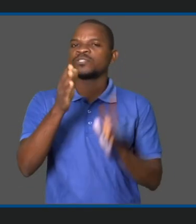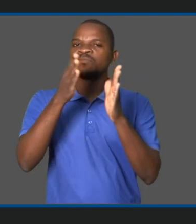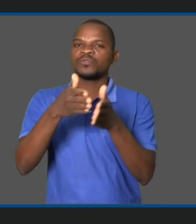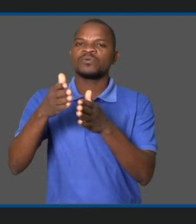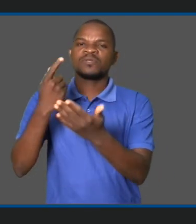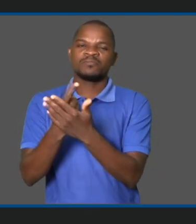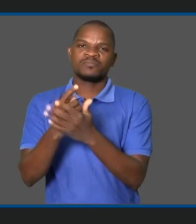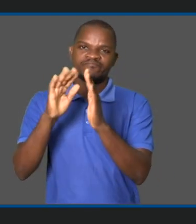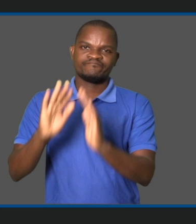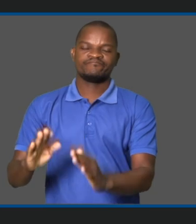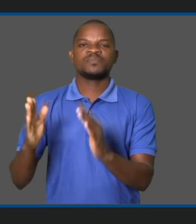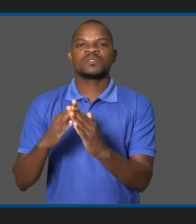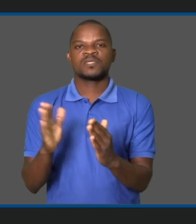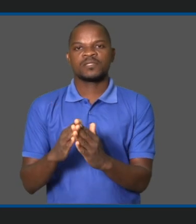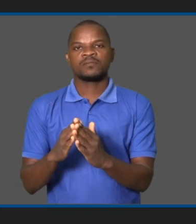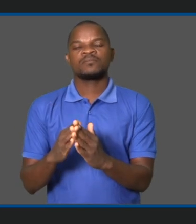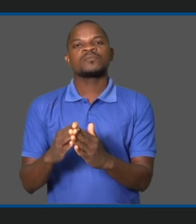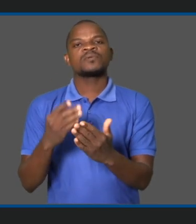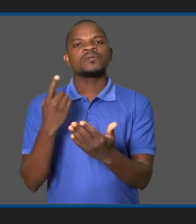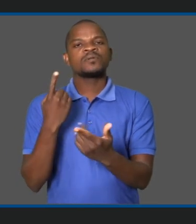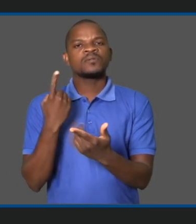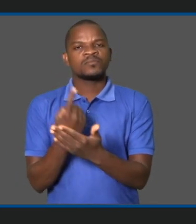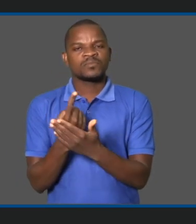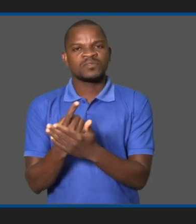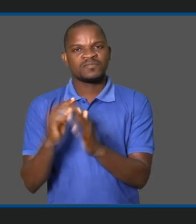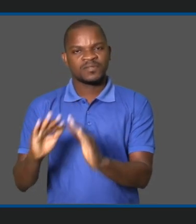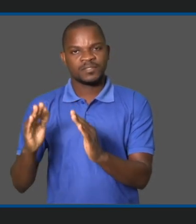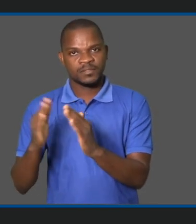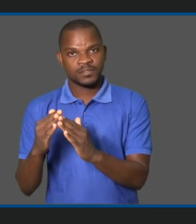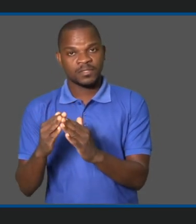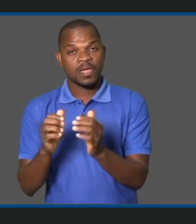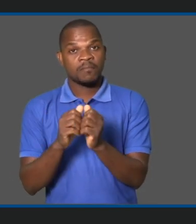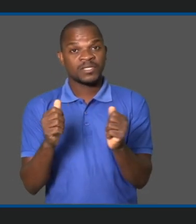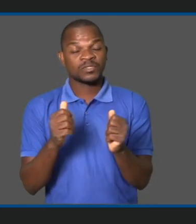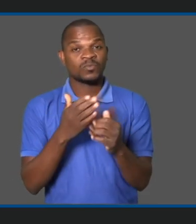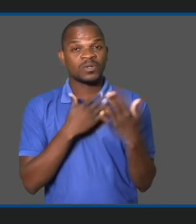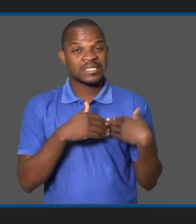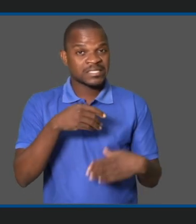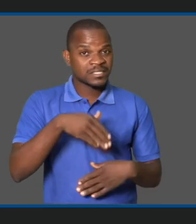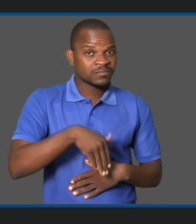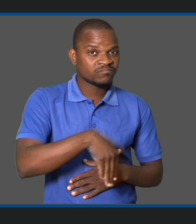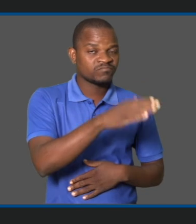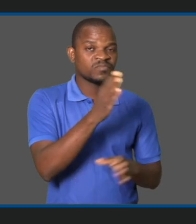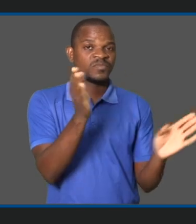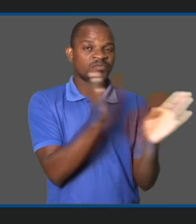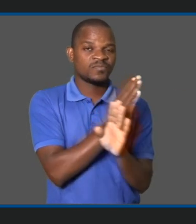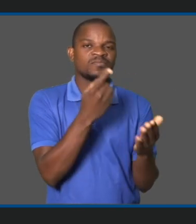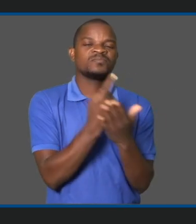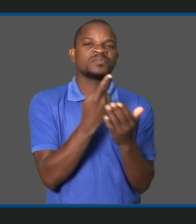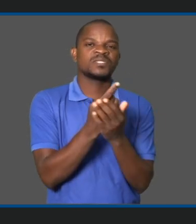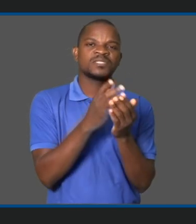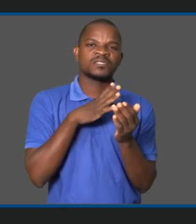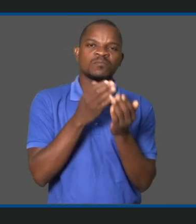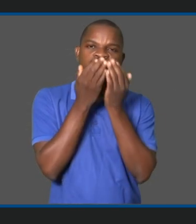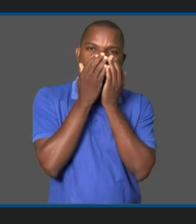necessidade, ficar em casa e, assim que sair, também ter meios que se protejam, falo de máscara